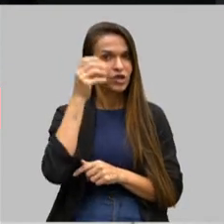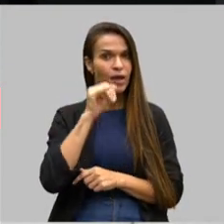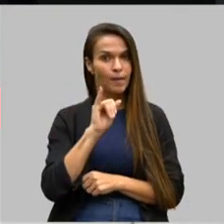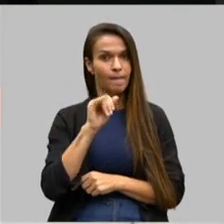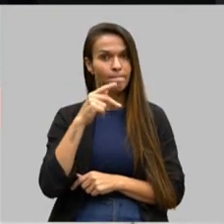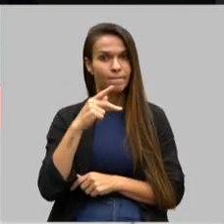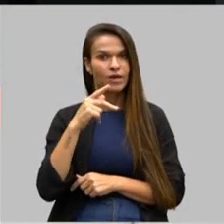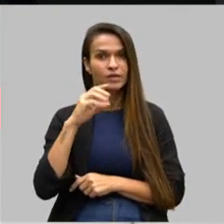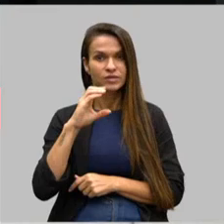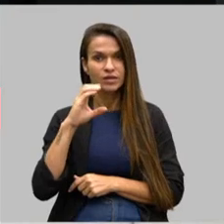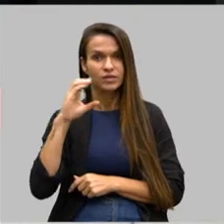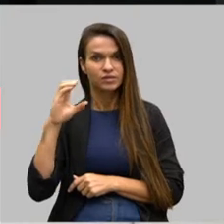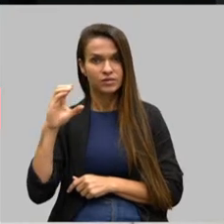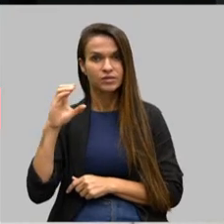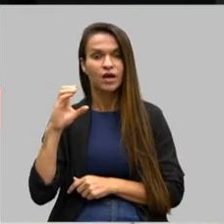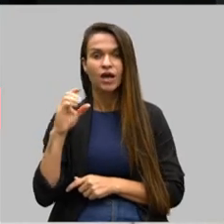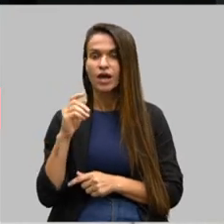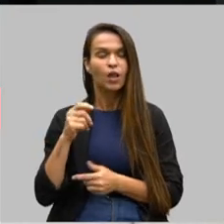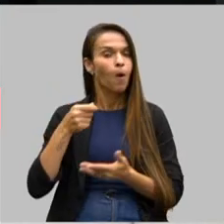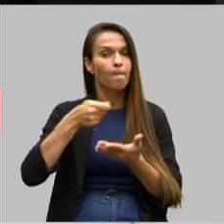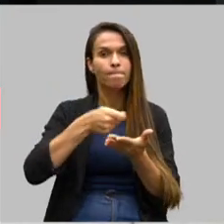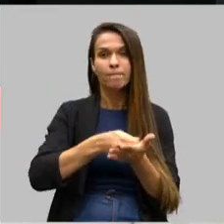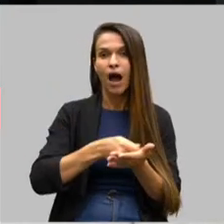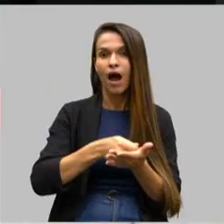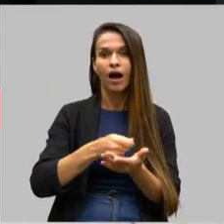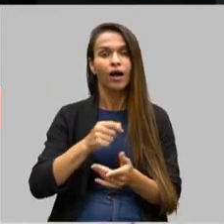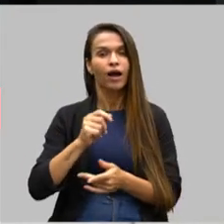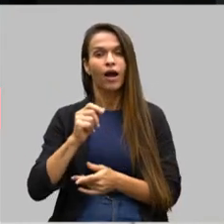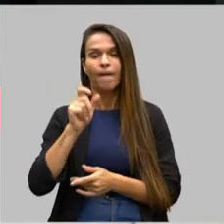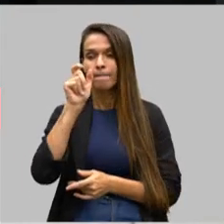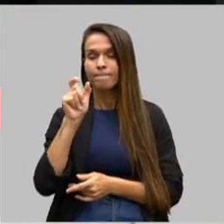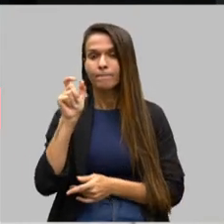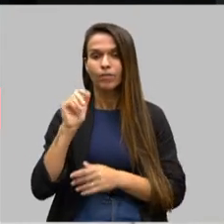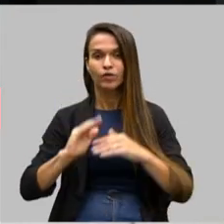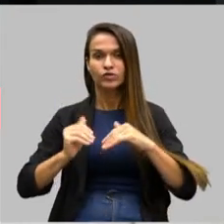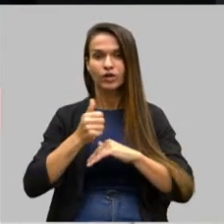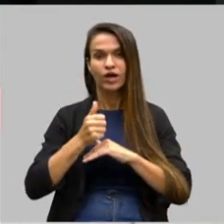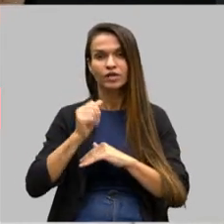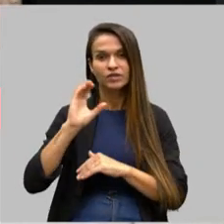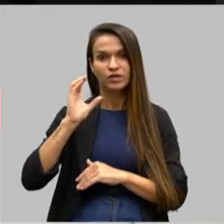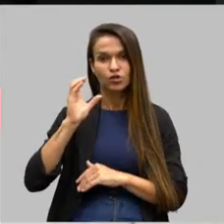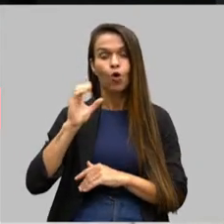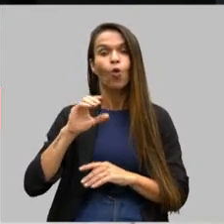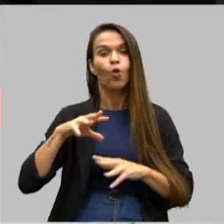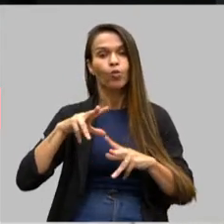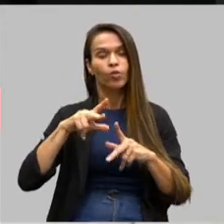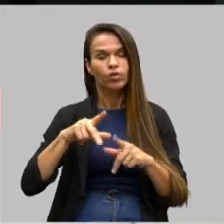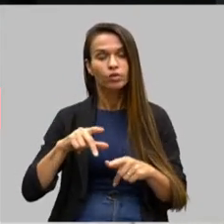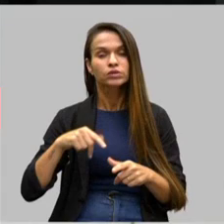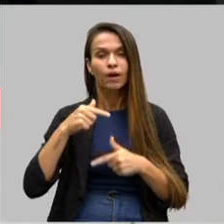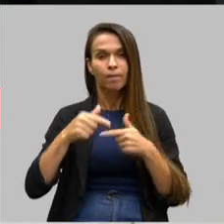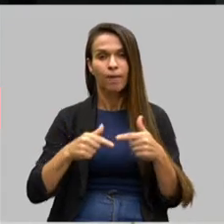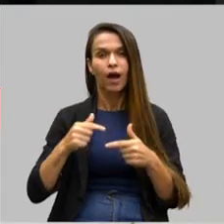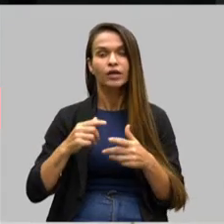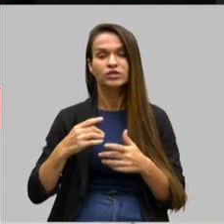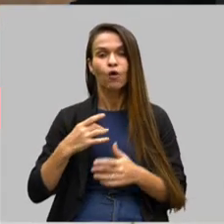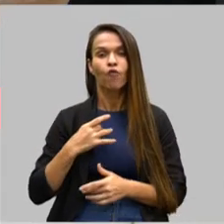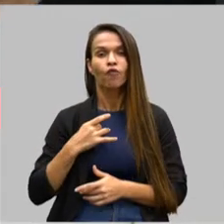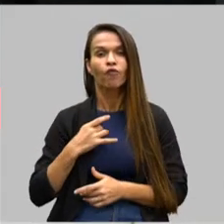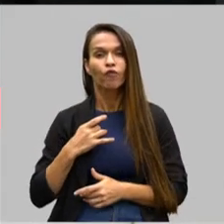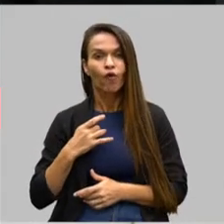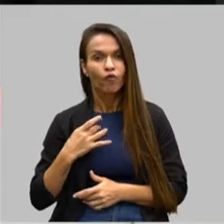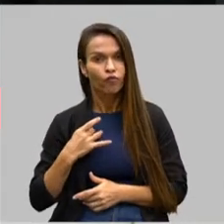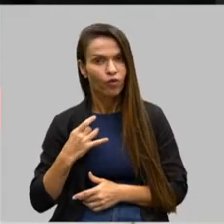não paga cientistas, todo mundo que trabalha, trabalha de livre vontade, de